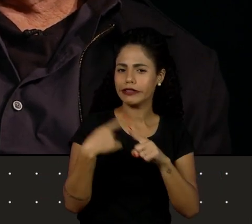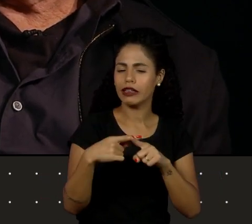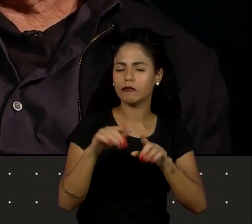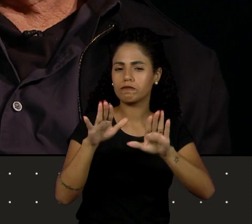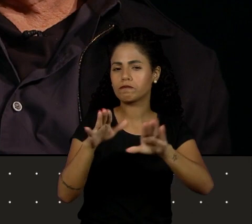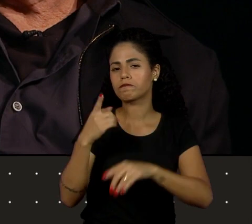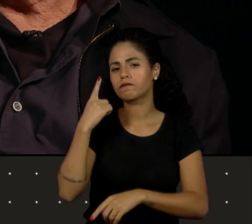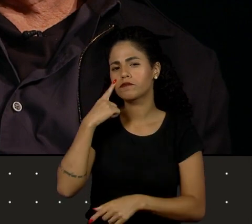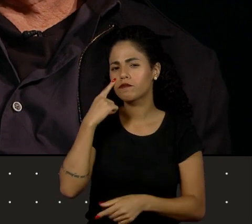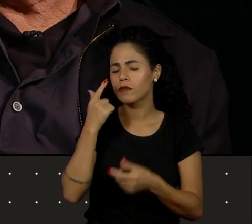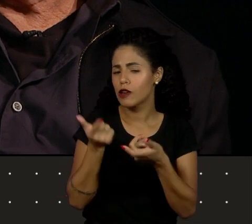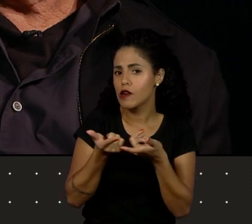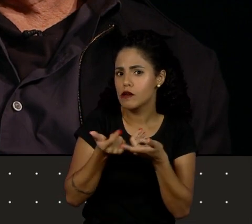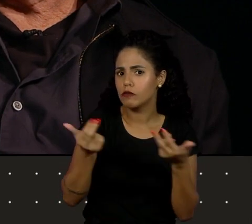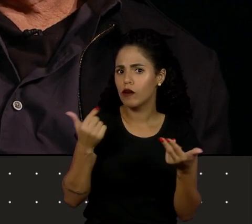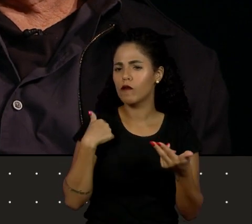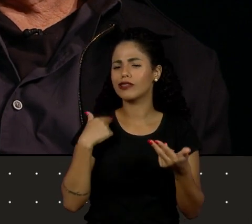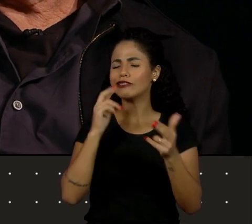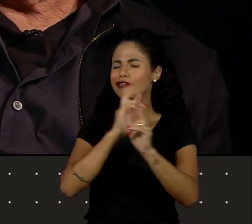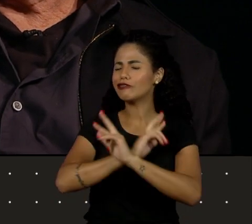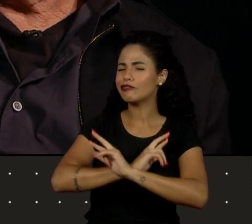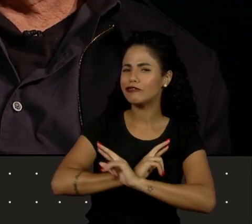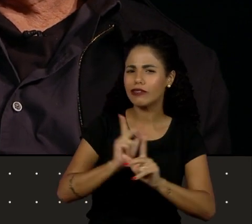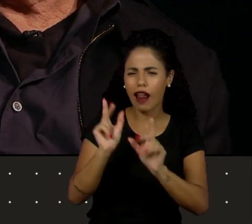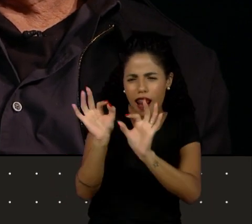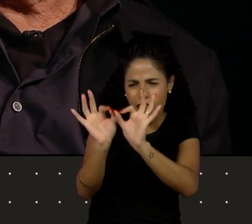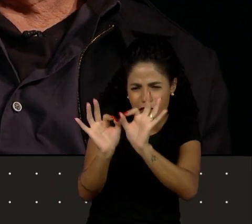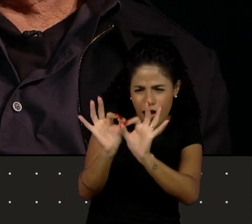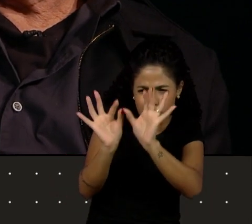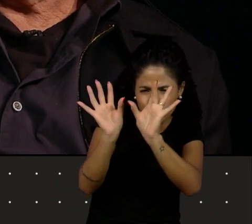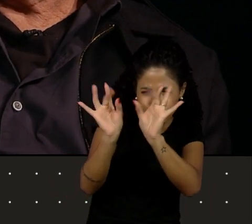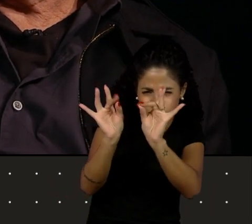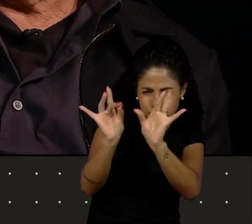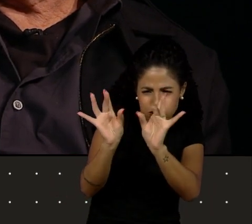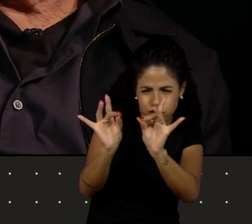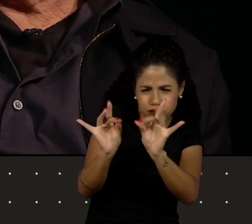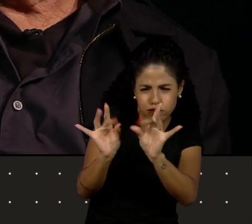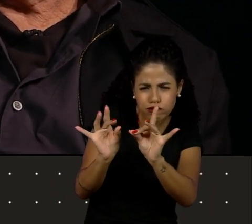algo extremamente estruturado, organizado,